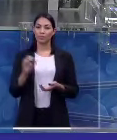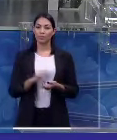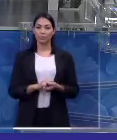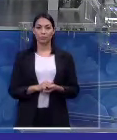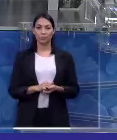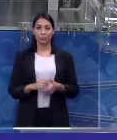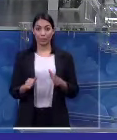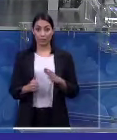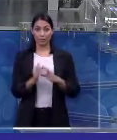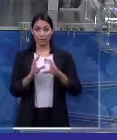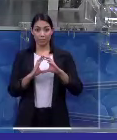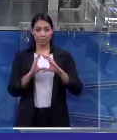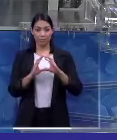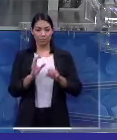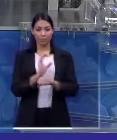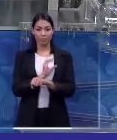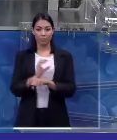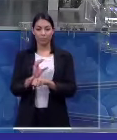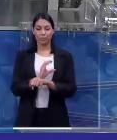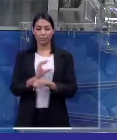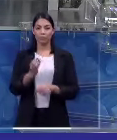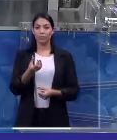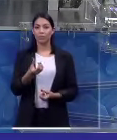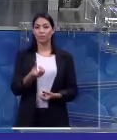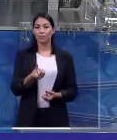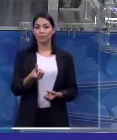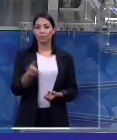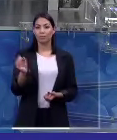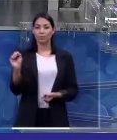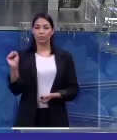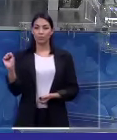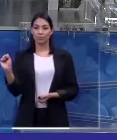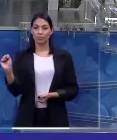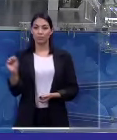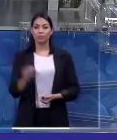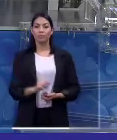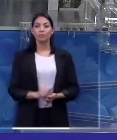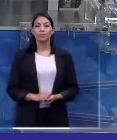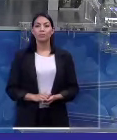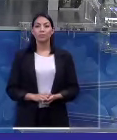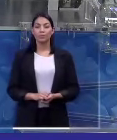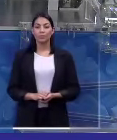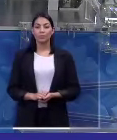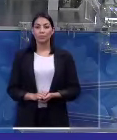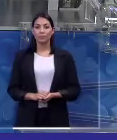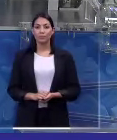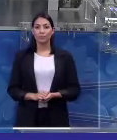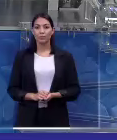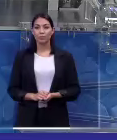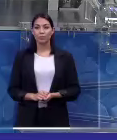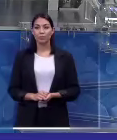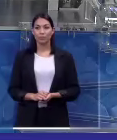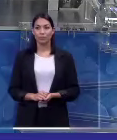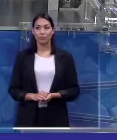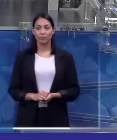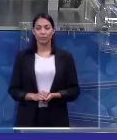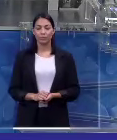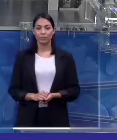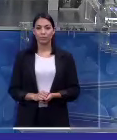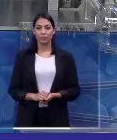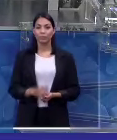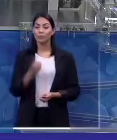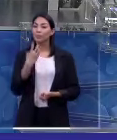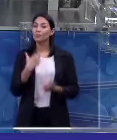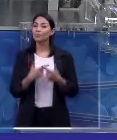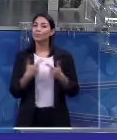o primeiro número, bola cinza, número 68. Cinza 68.